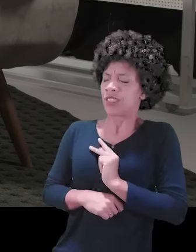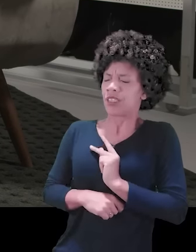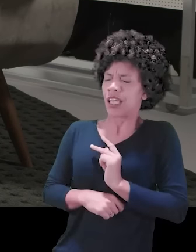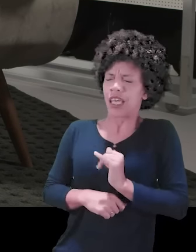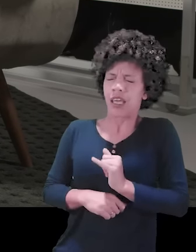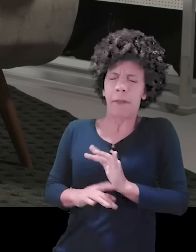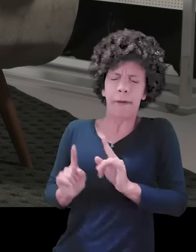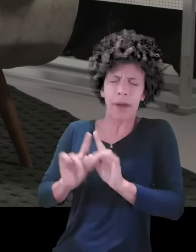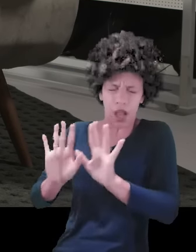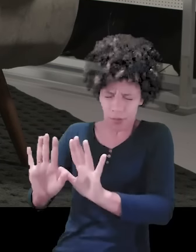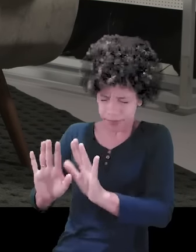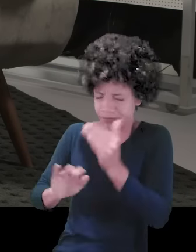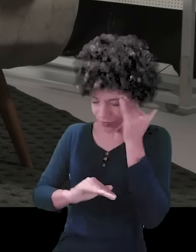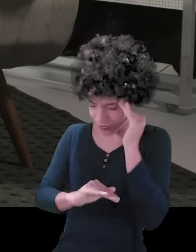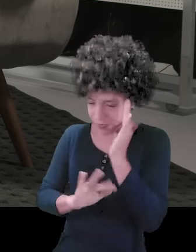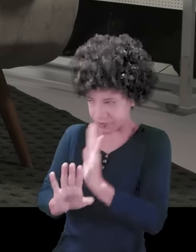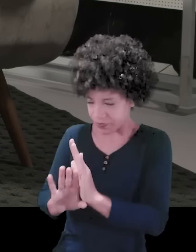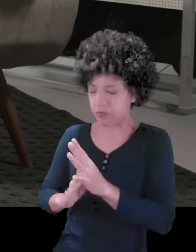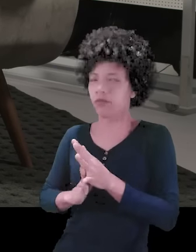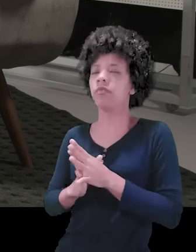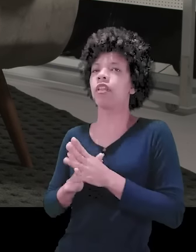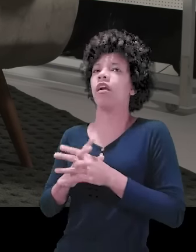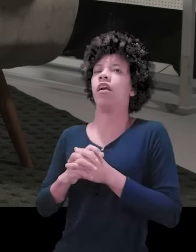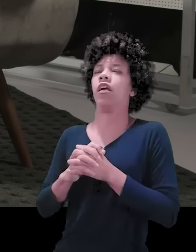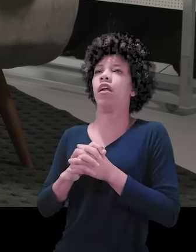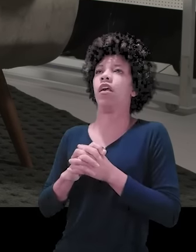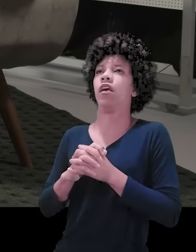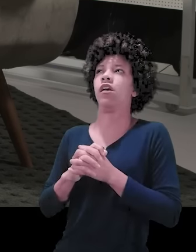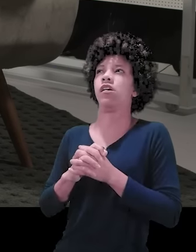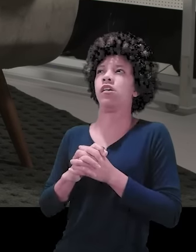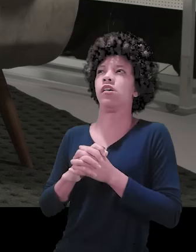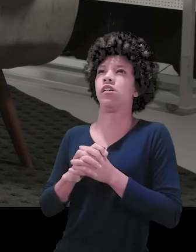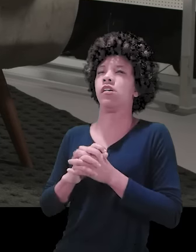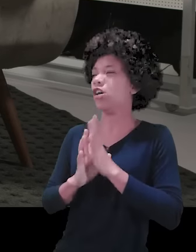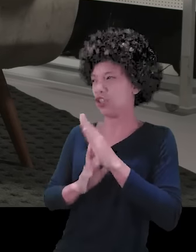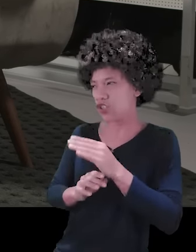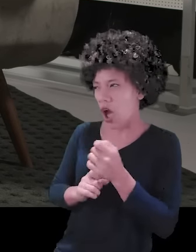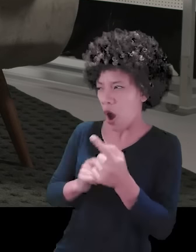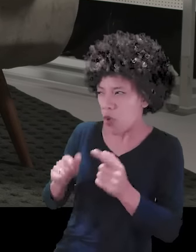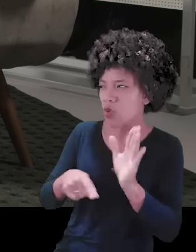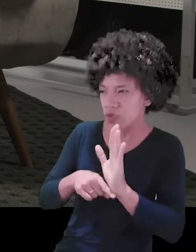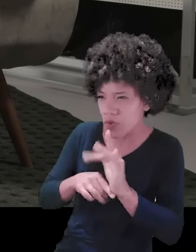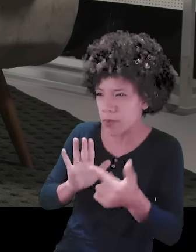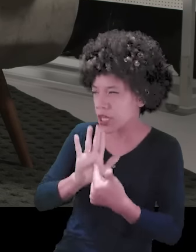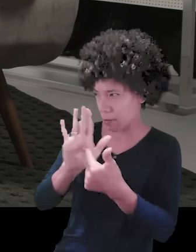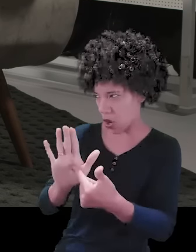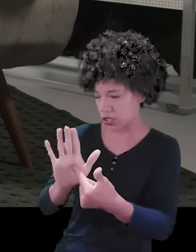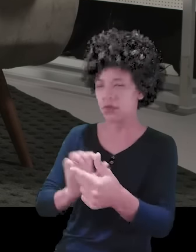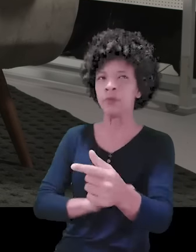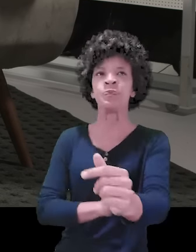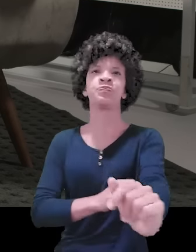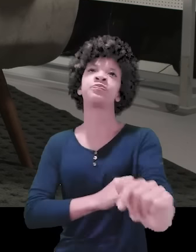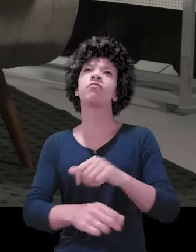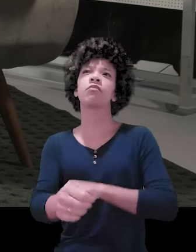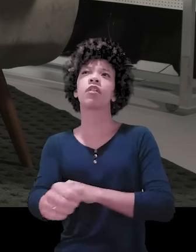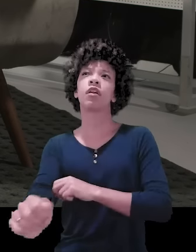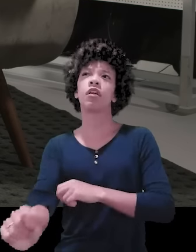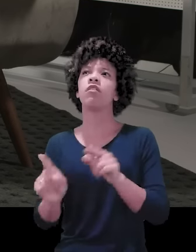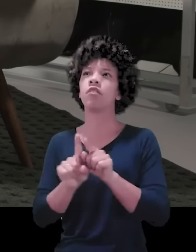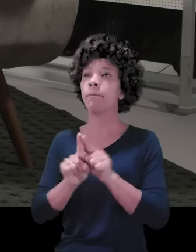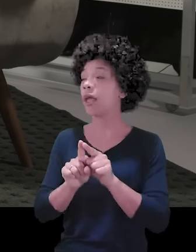mas peraí vamos lá vamos lá vamos eu te entender isso daqui é eu já vi alguns filmes que mostra bem até o fim do